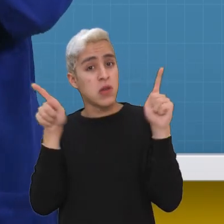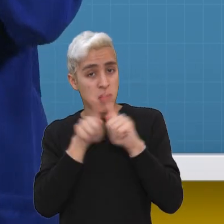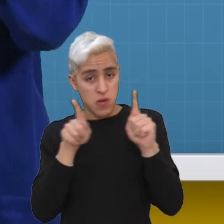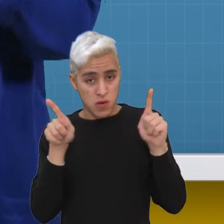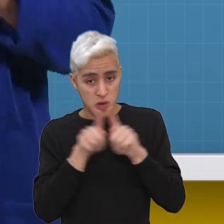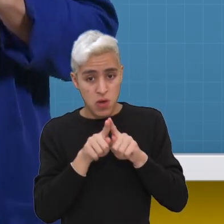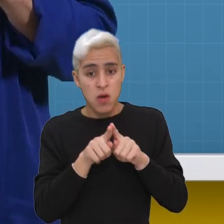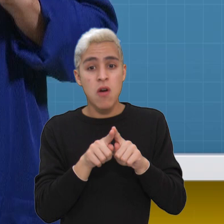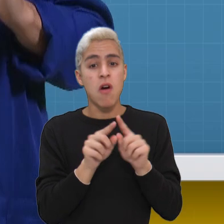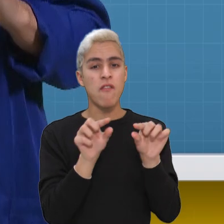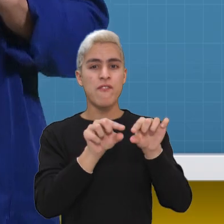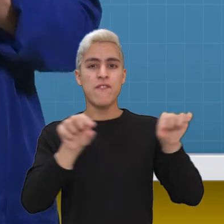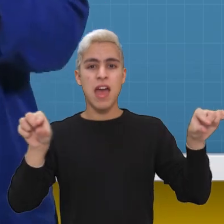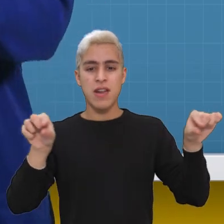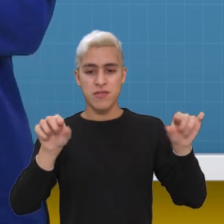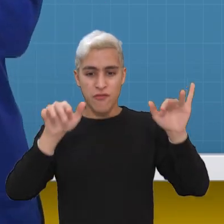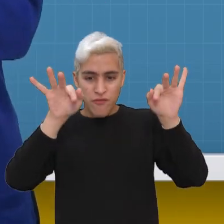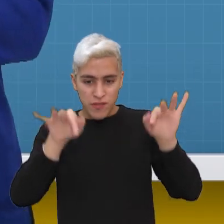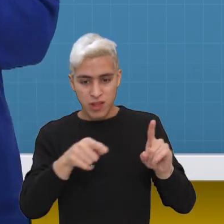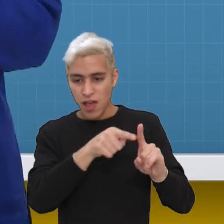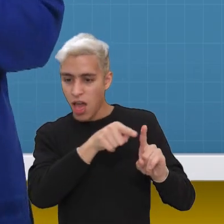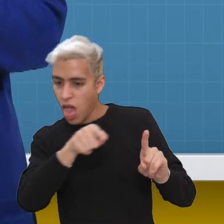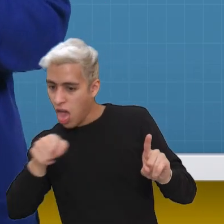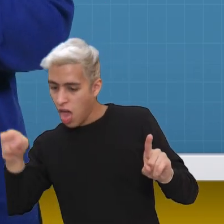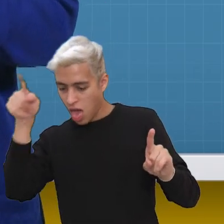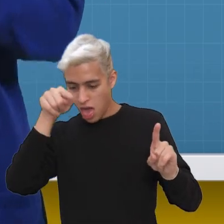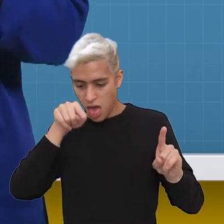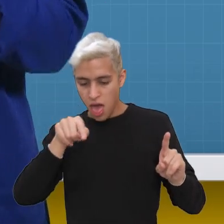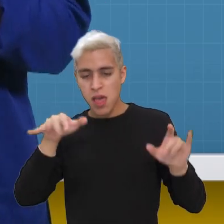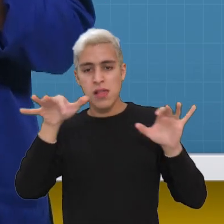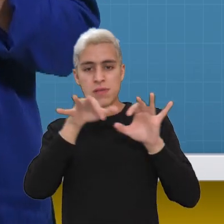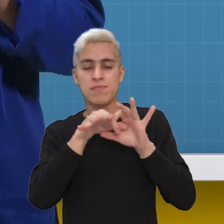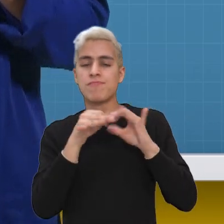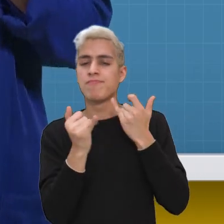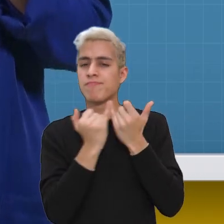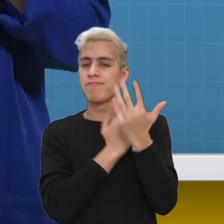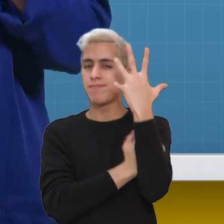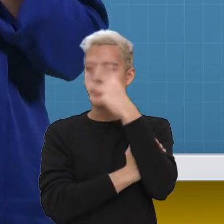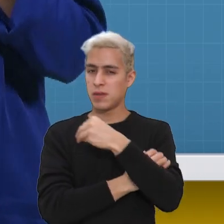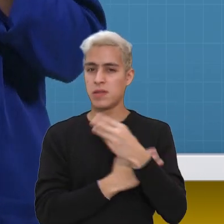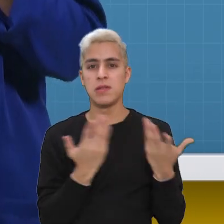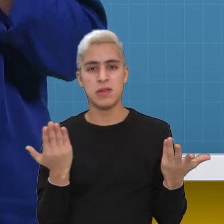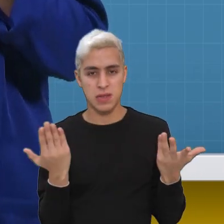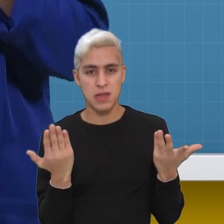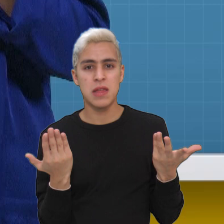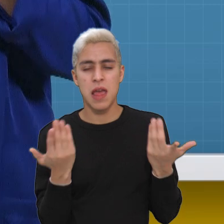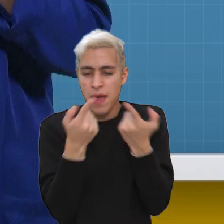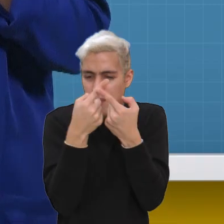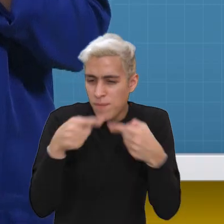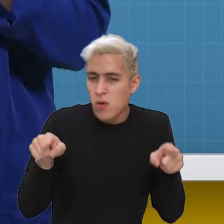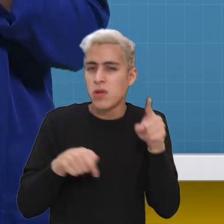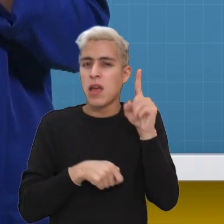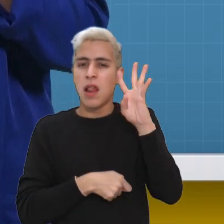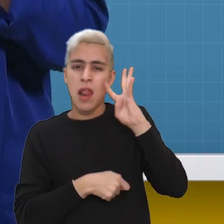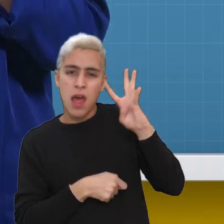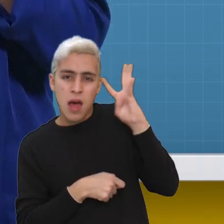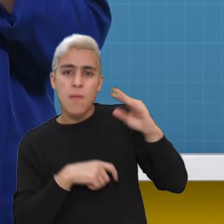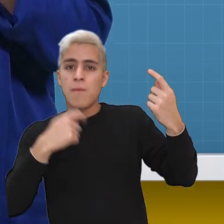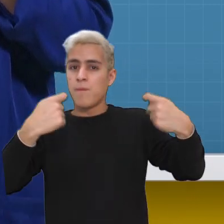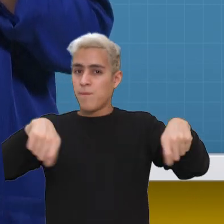assim como a finalização no verso. A rima, para ficar legal, né, trazer